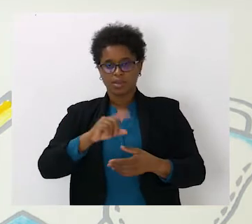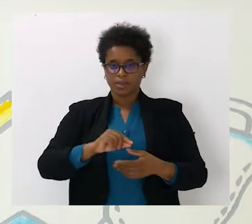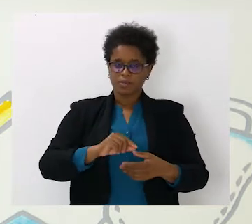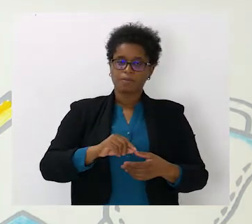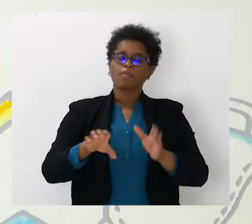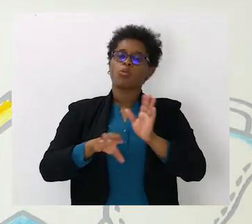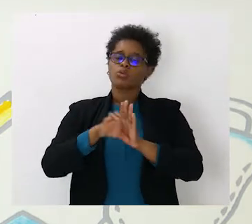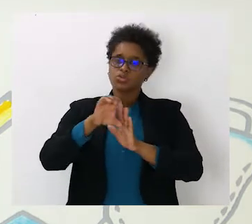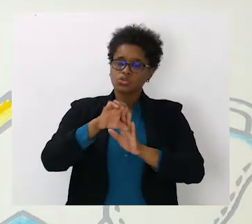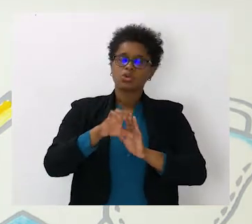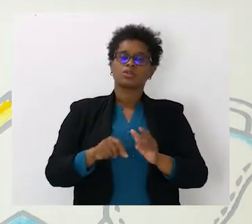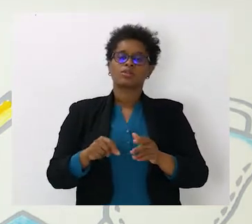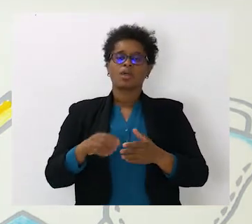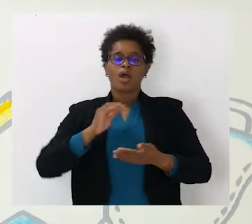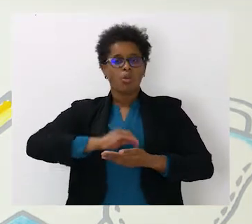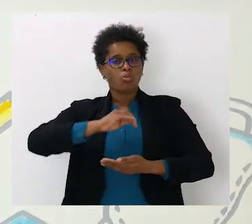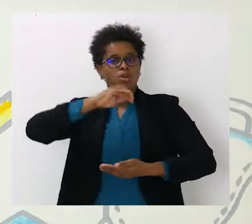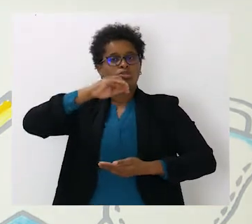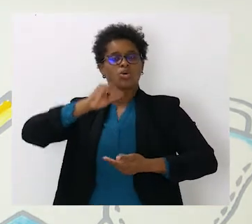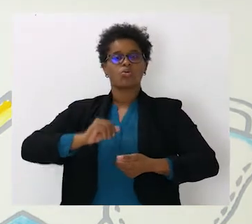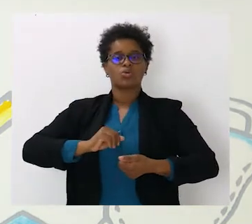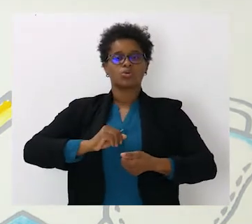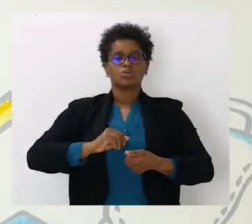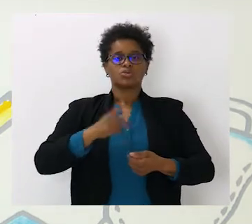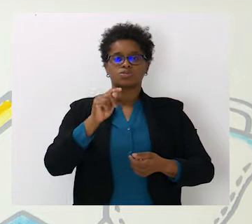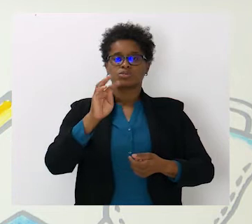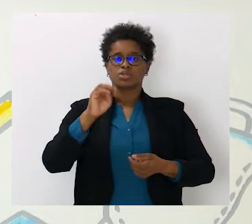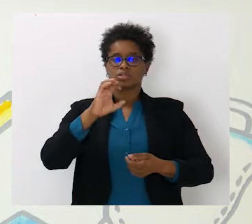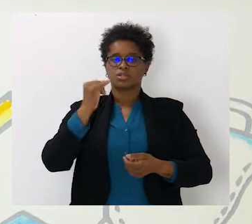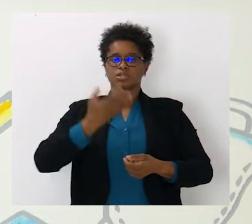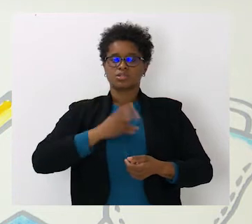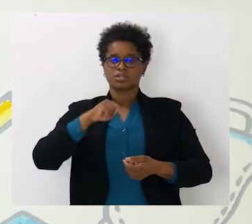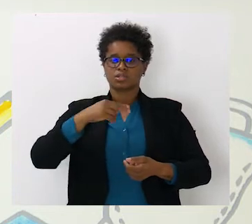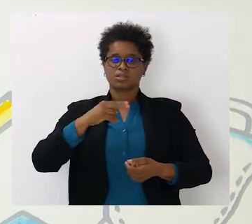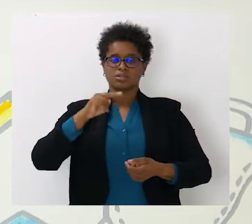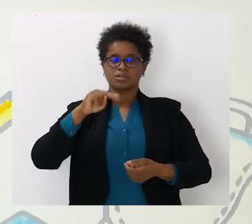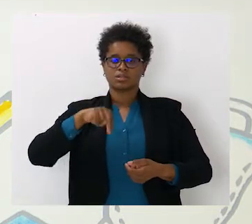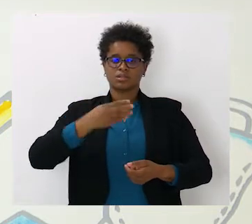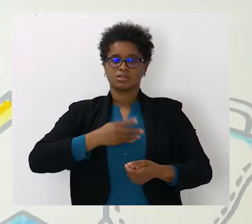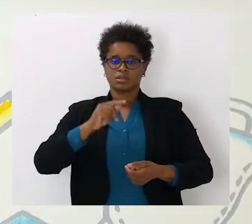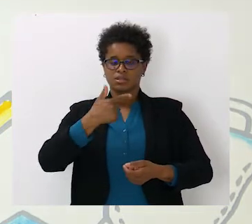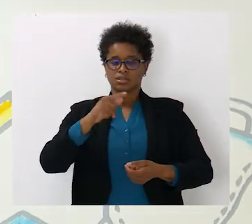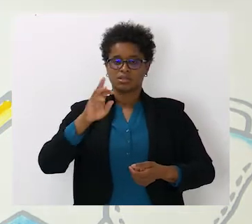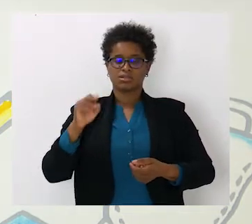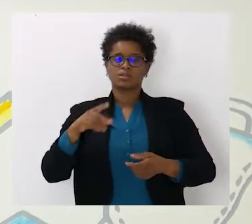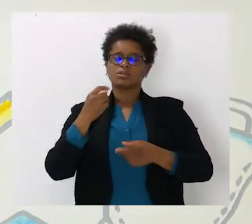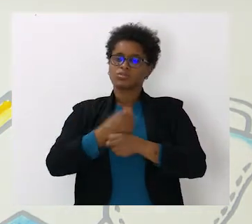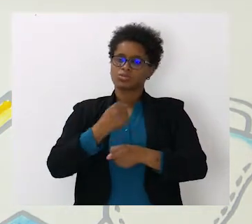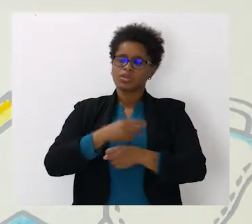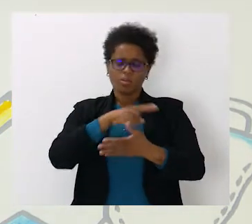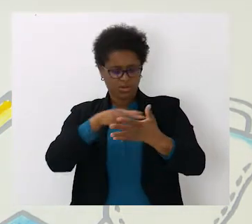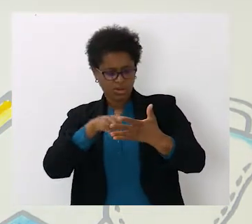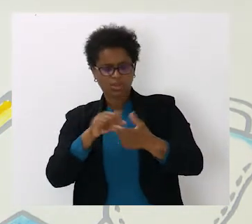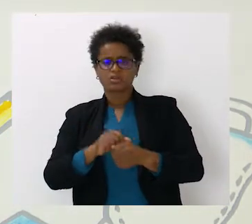vez, condicionou a acumulação dos excedentes de produção. E vamos ver, os excedentes de